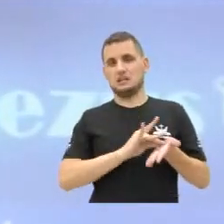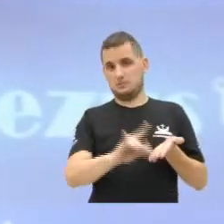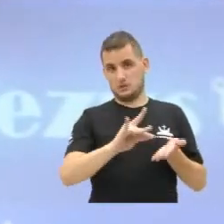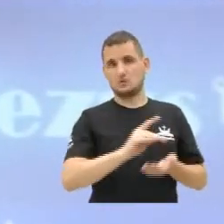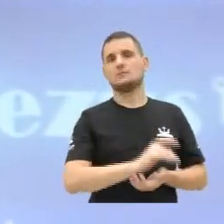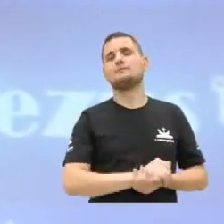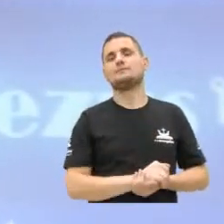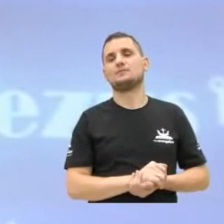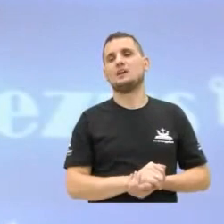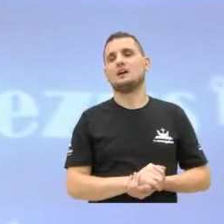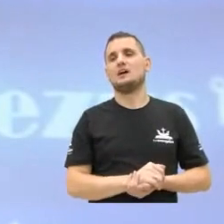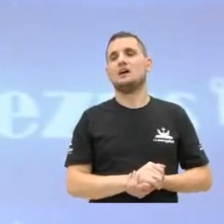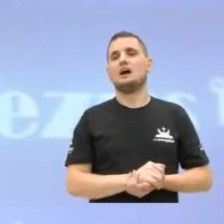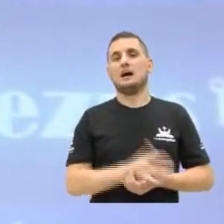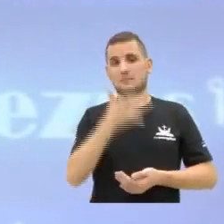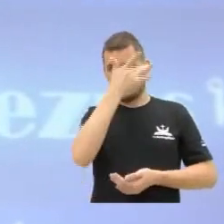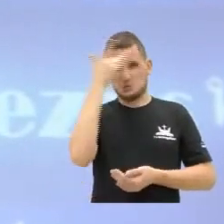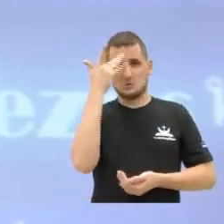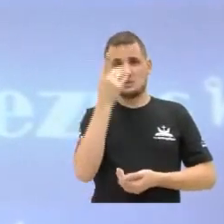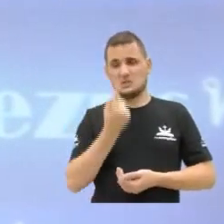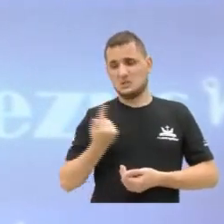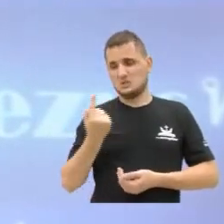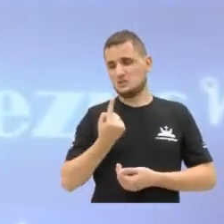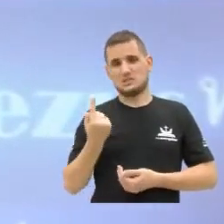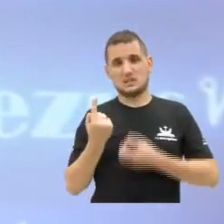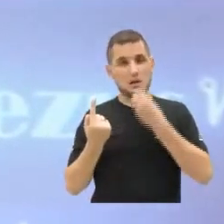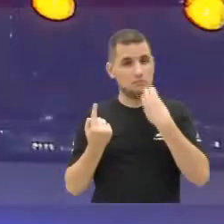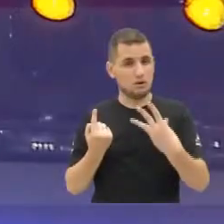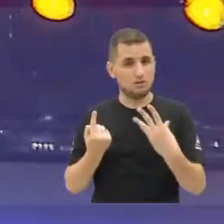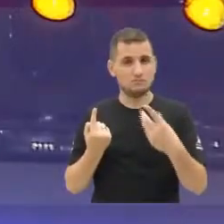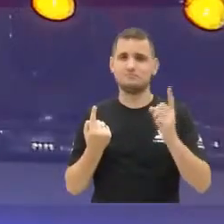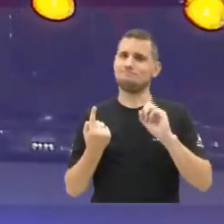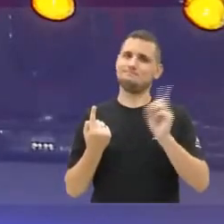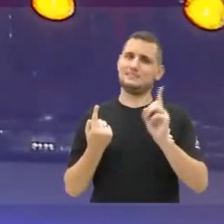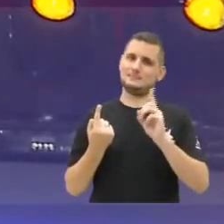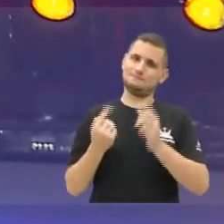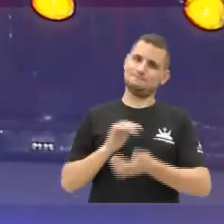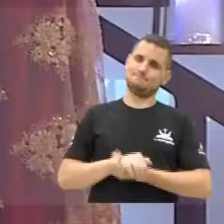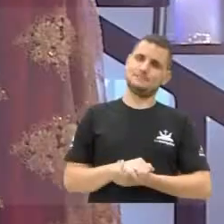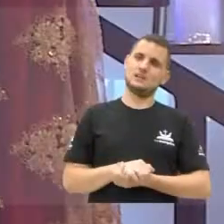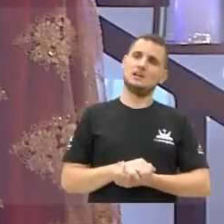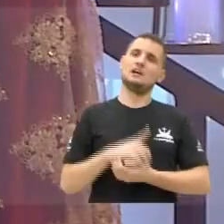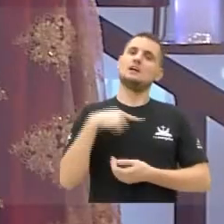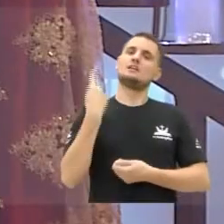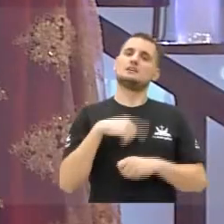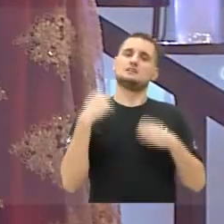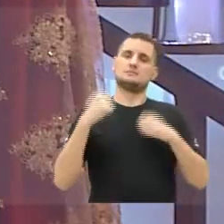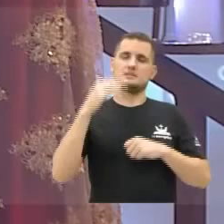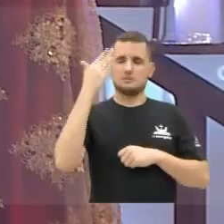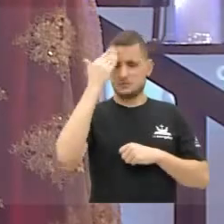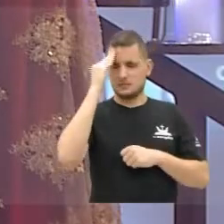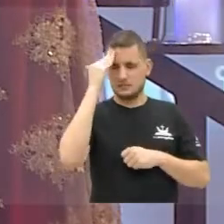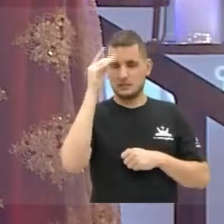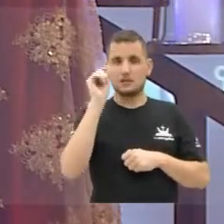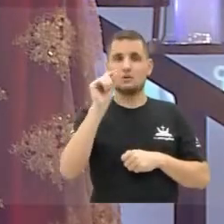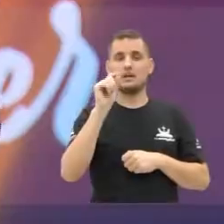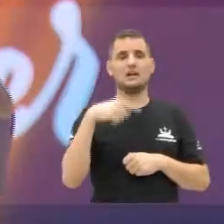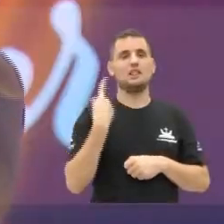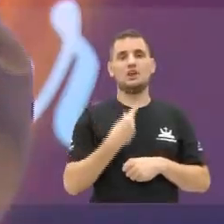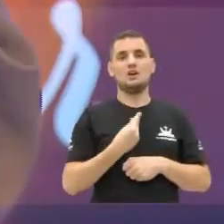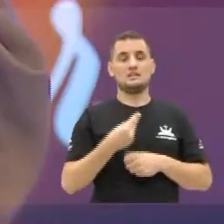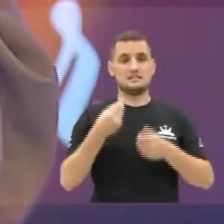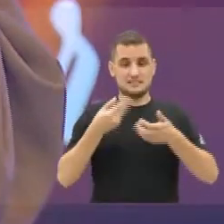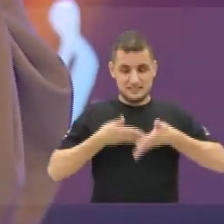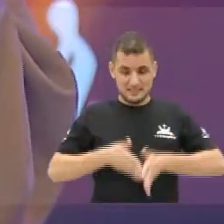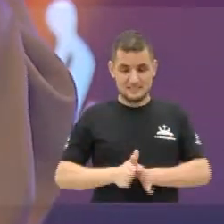Não é bom que o homem esteja só. Portanto, nós podemos entender que nós não fomos feitos para estarmos só, nós